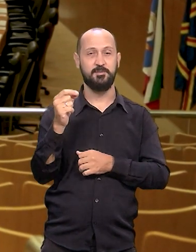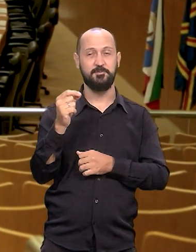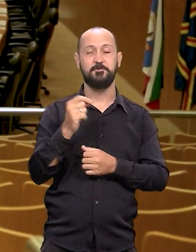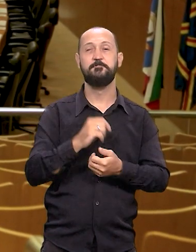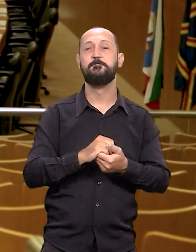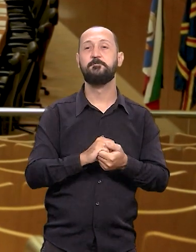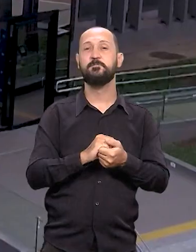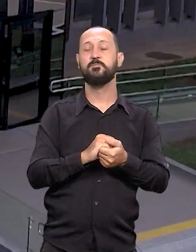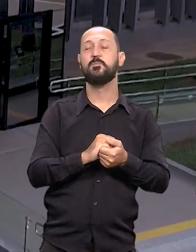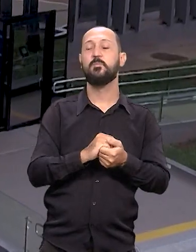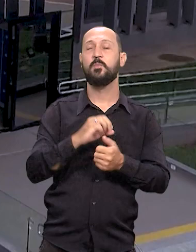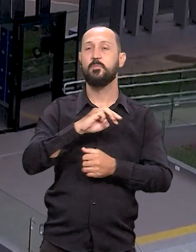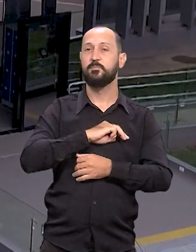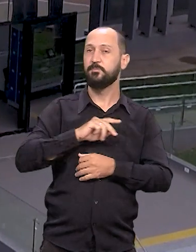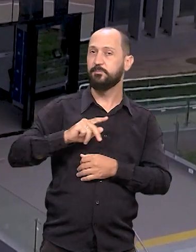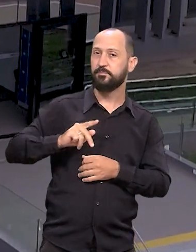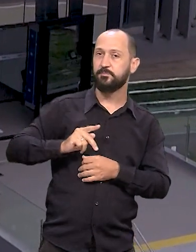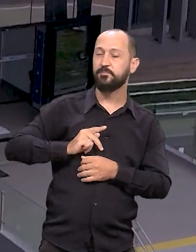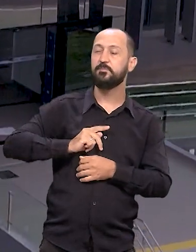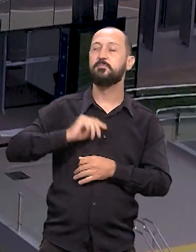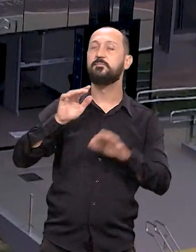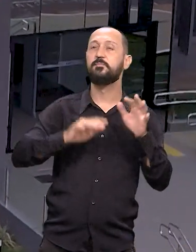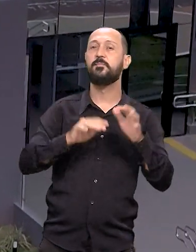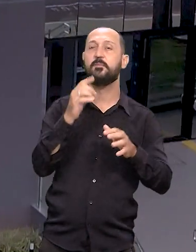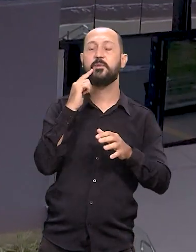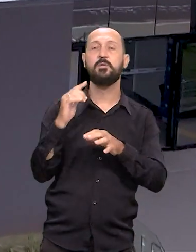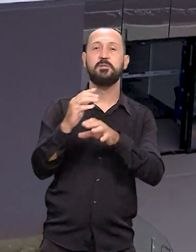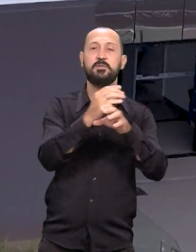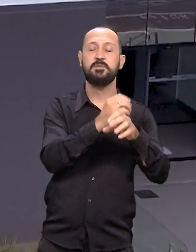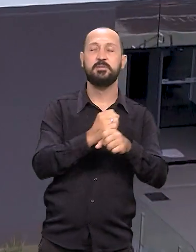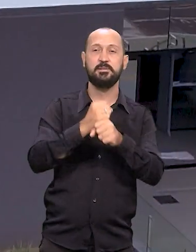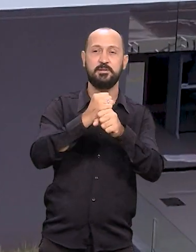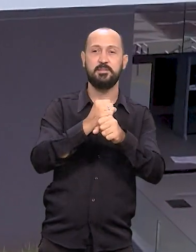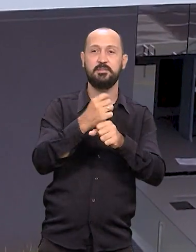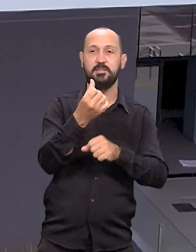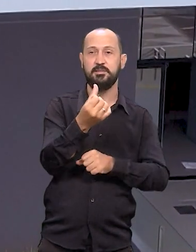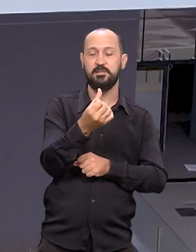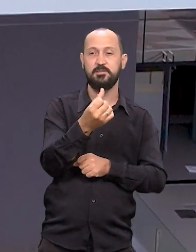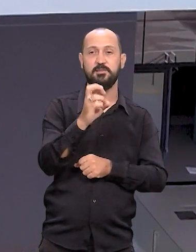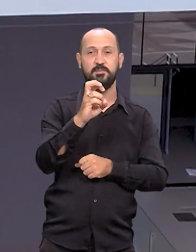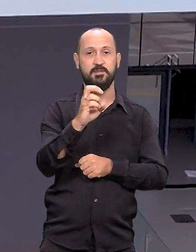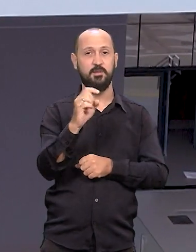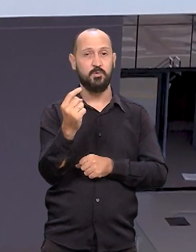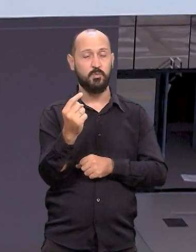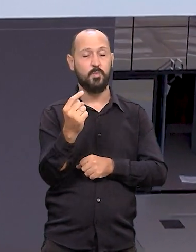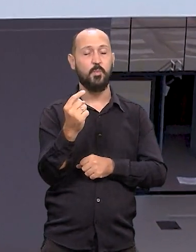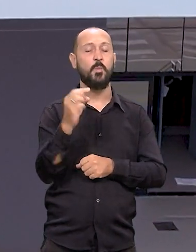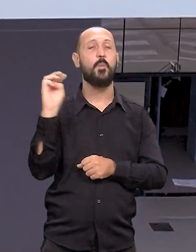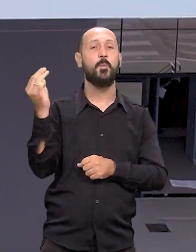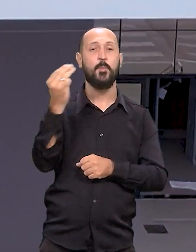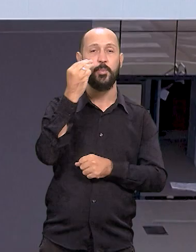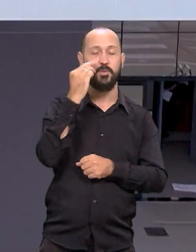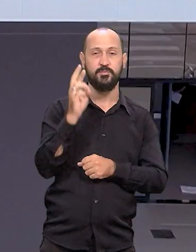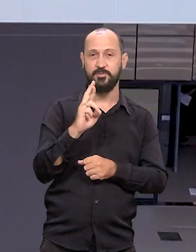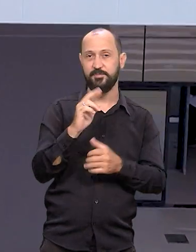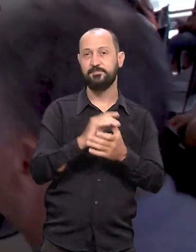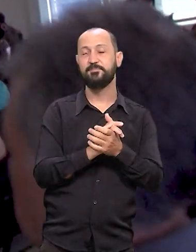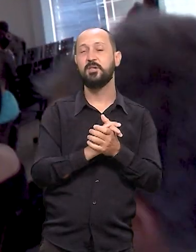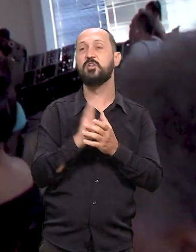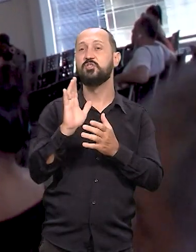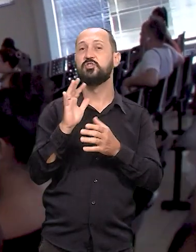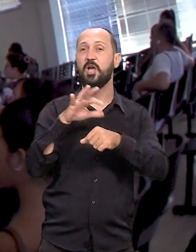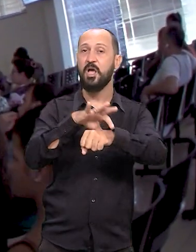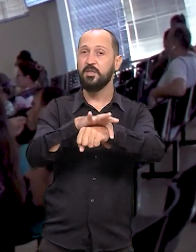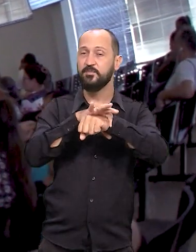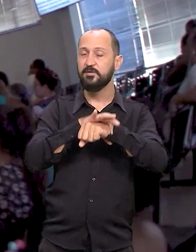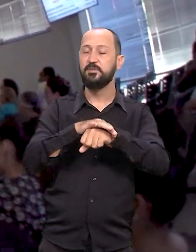de reais. O Ministério Público Estadual contará com receita de 655,1 milhões de reais. Já